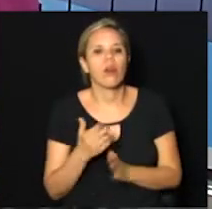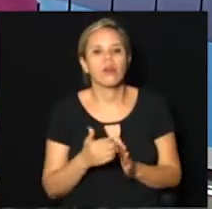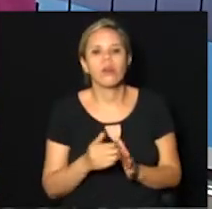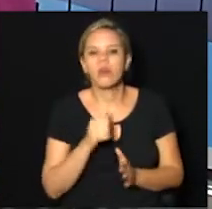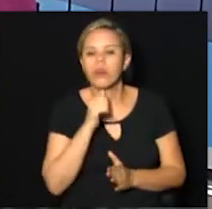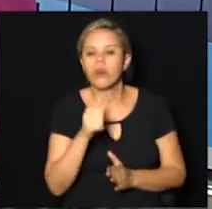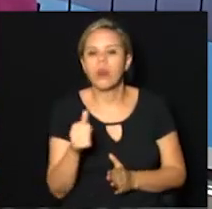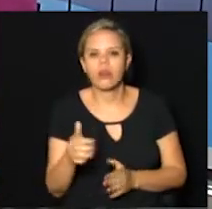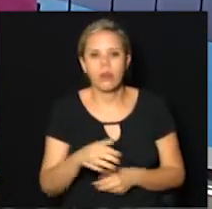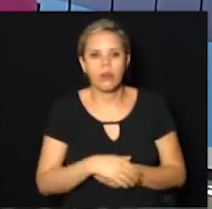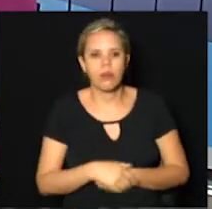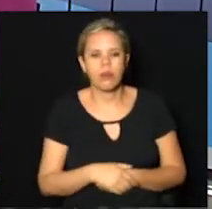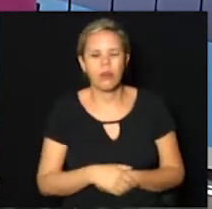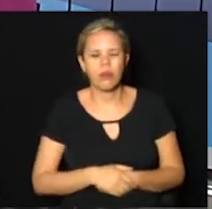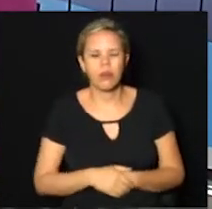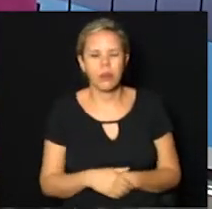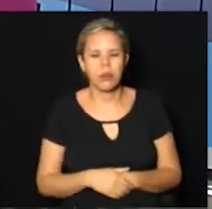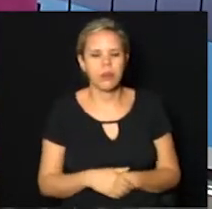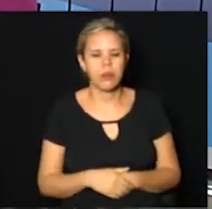menopausa, doutora?